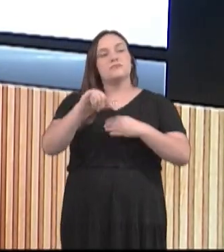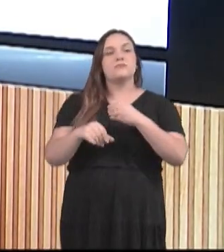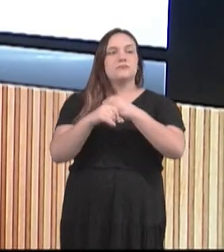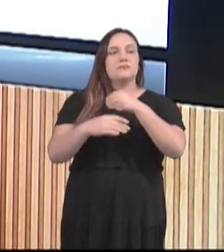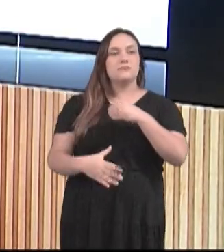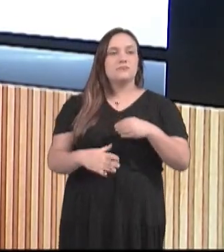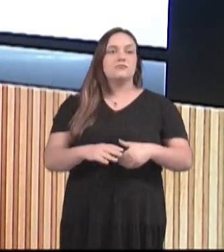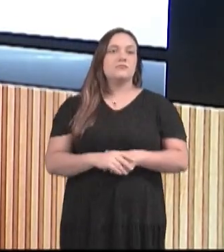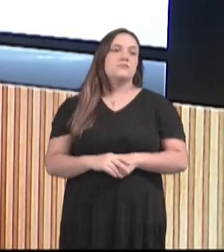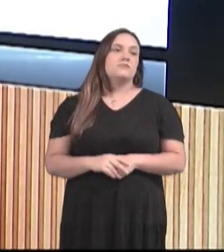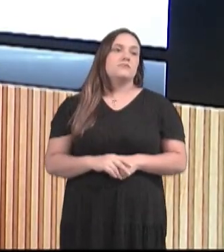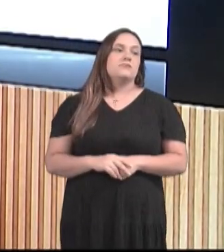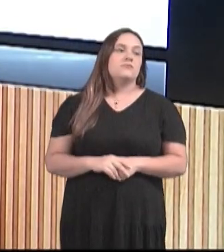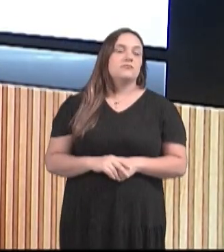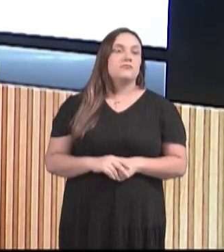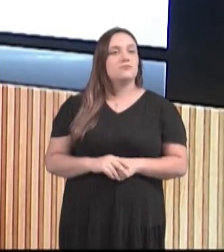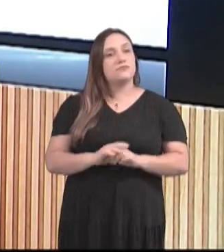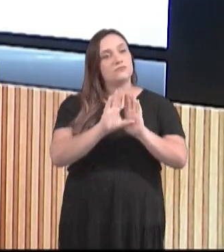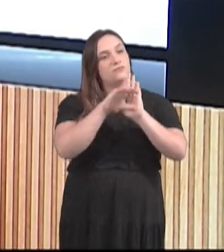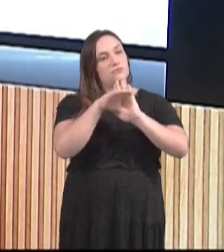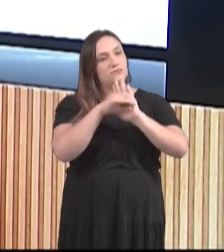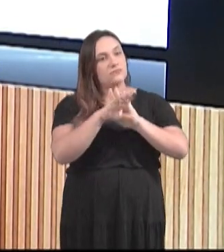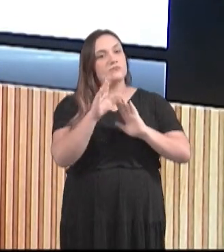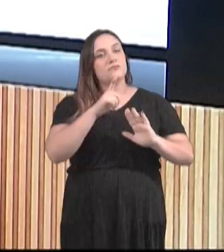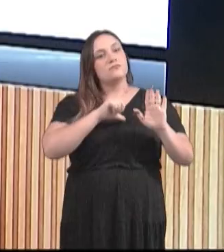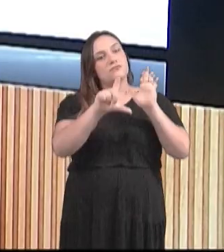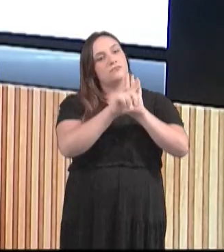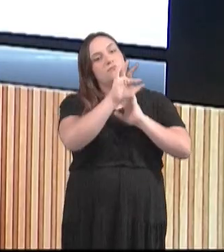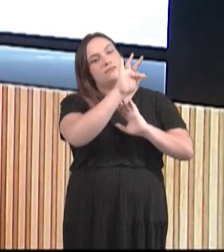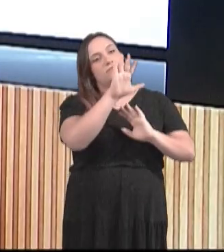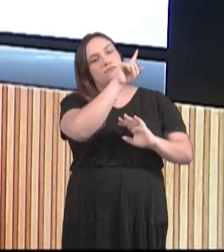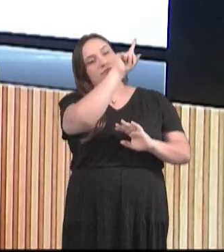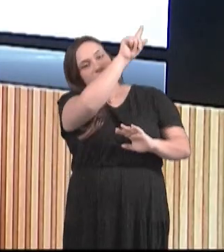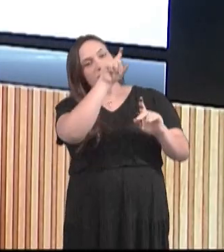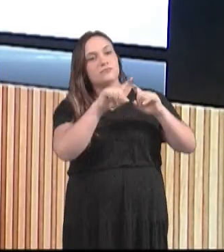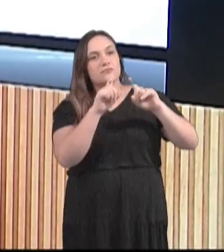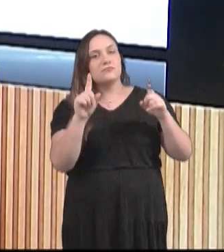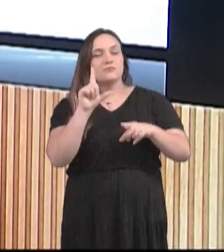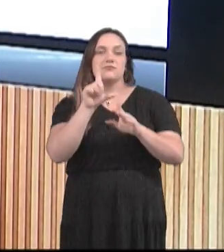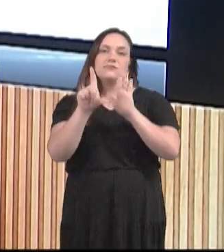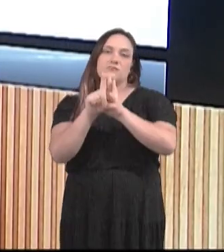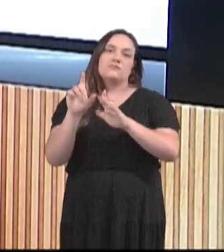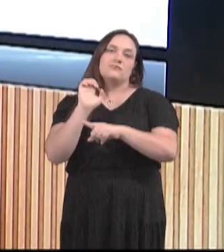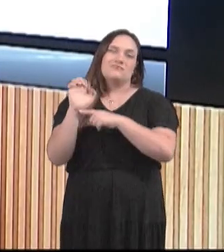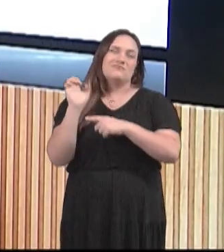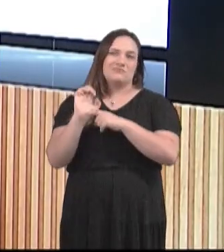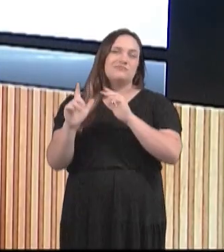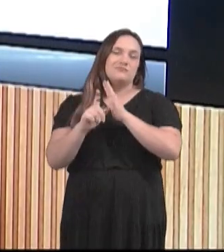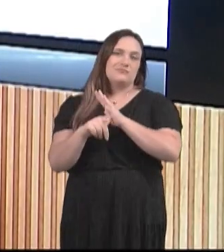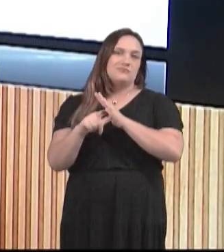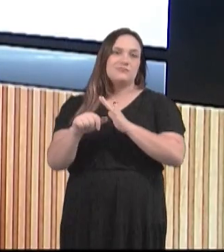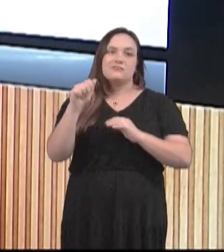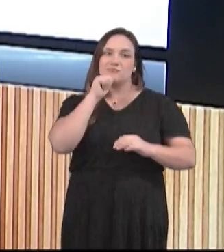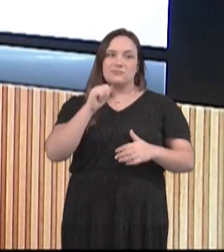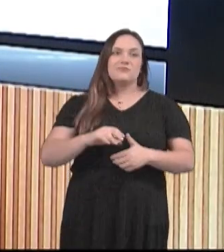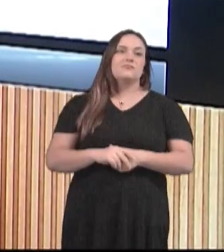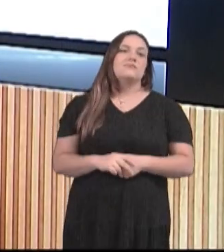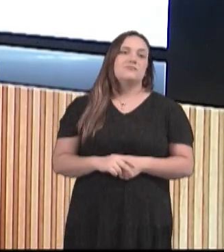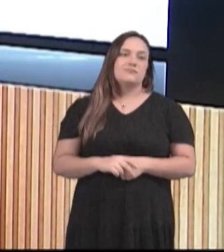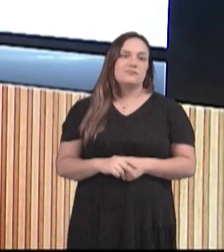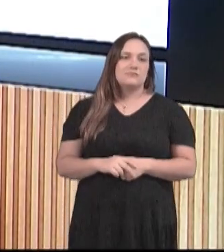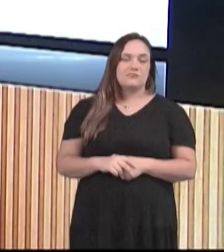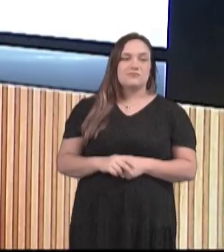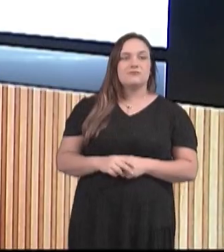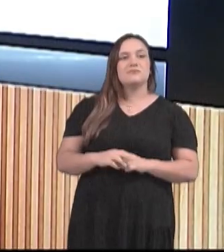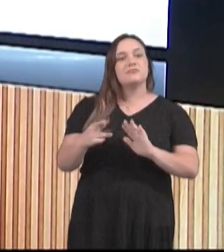projeto que esse conceito já está presente na legislação federal, mas que a legislação estadual ainda não acompanhava